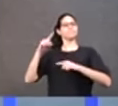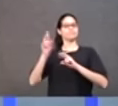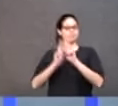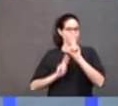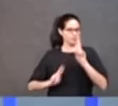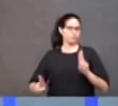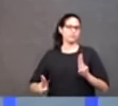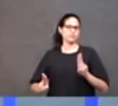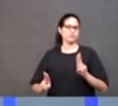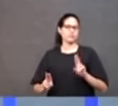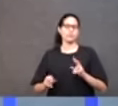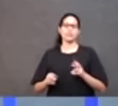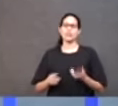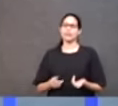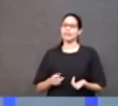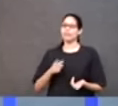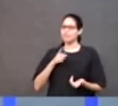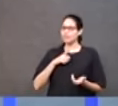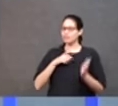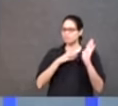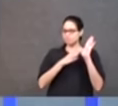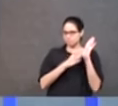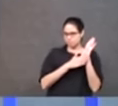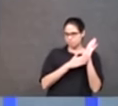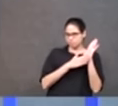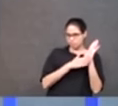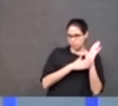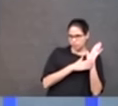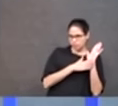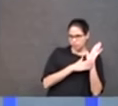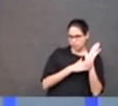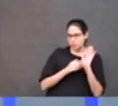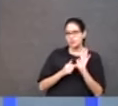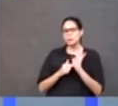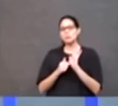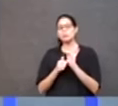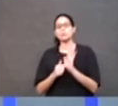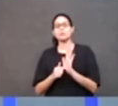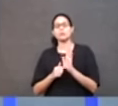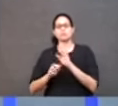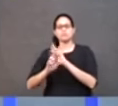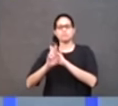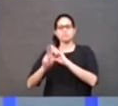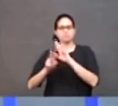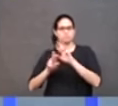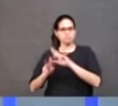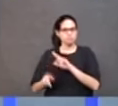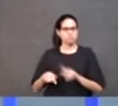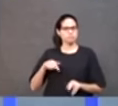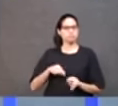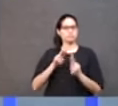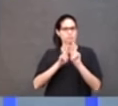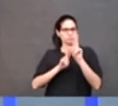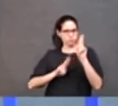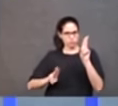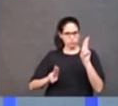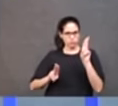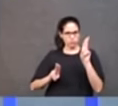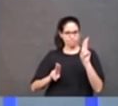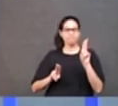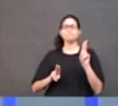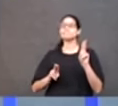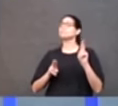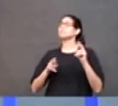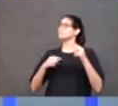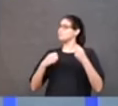tem vários momentos destacado que a Universidade Federal de Uberlândia precisa de novo